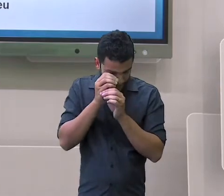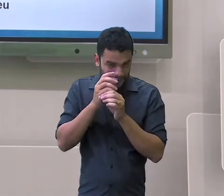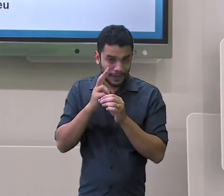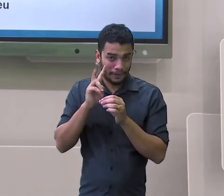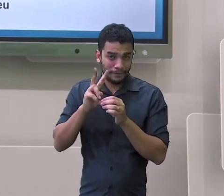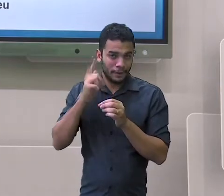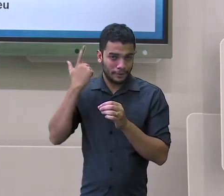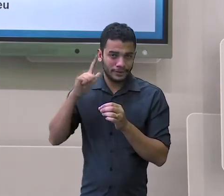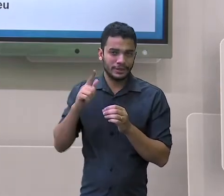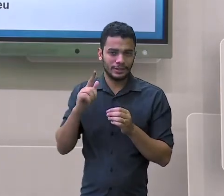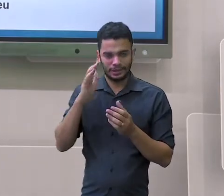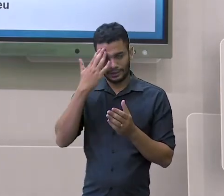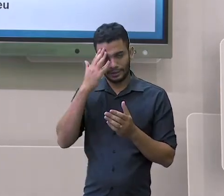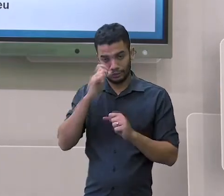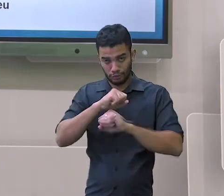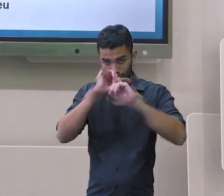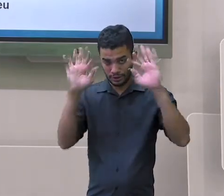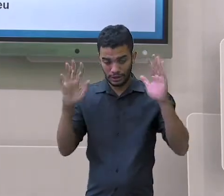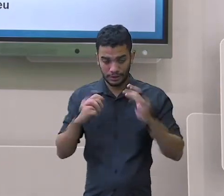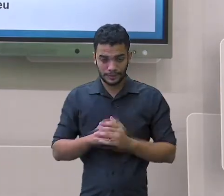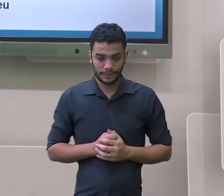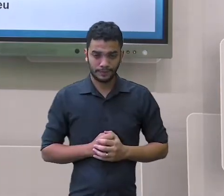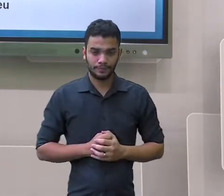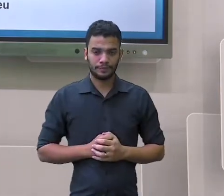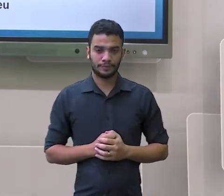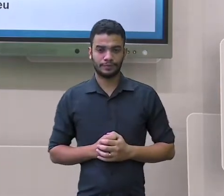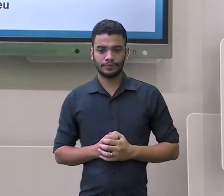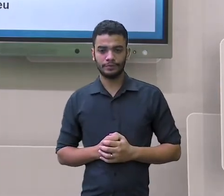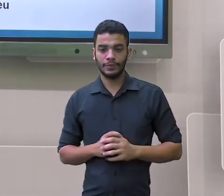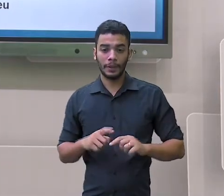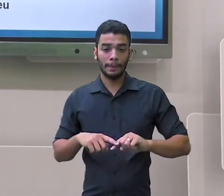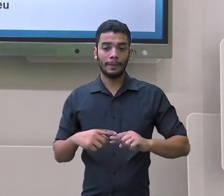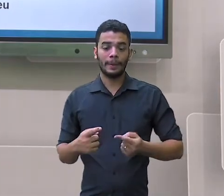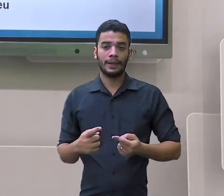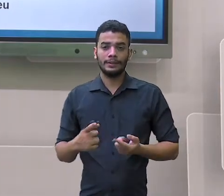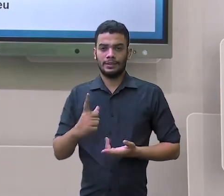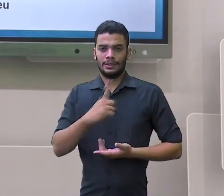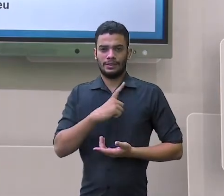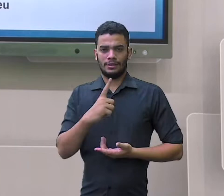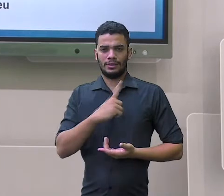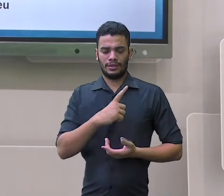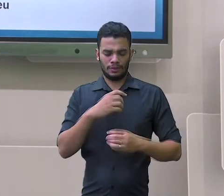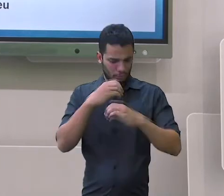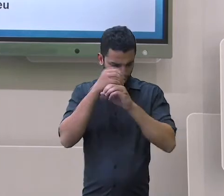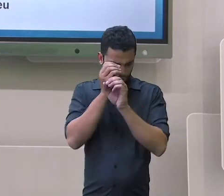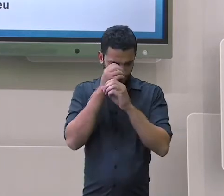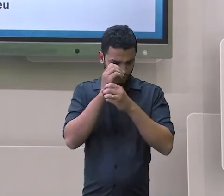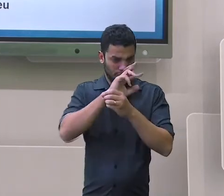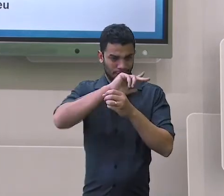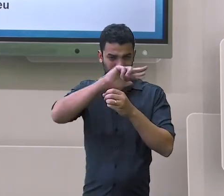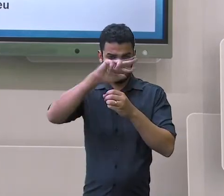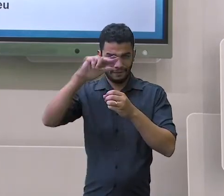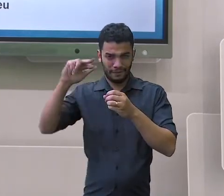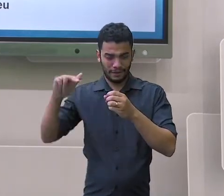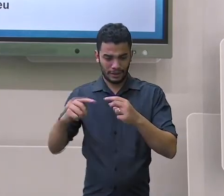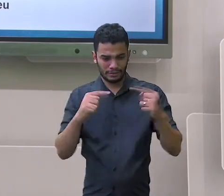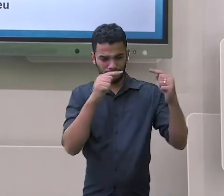utilizar um aparelho. Os microscópios são de vários tipos, eles têm alcances